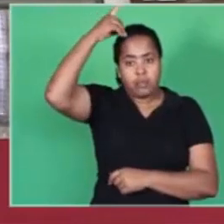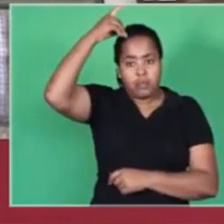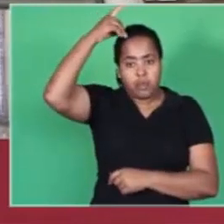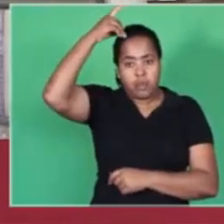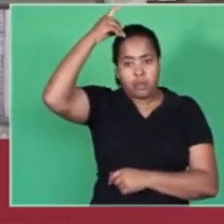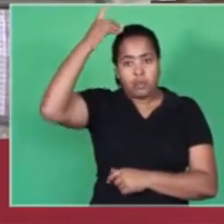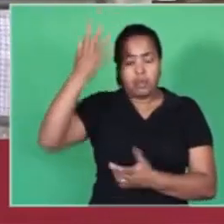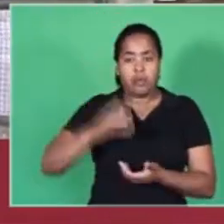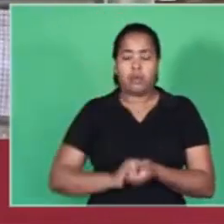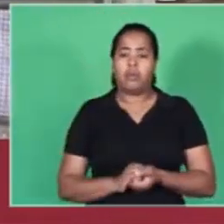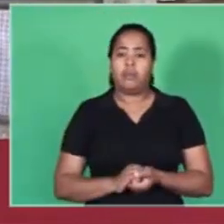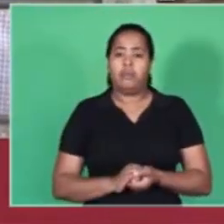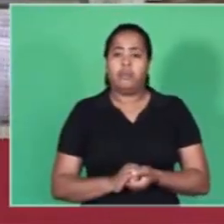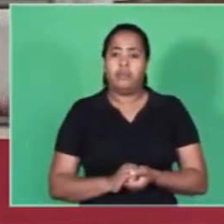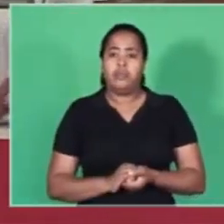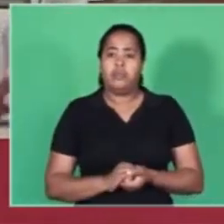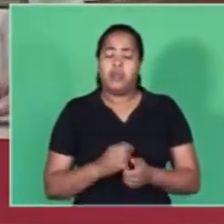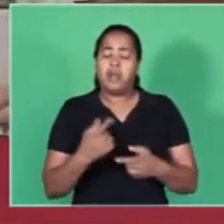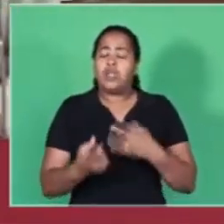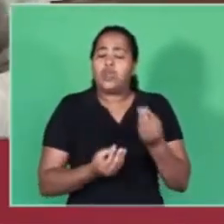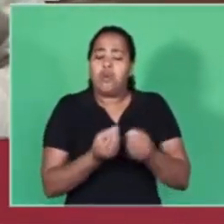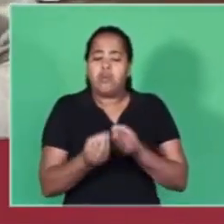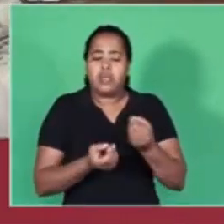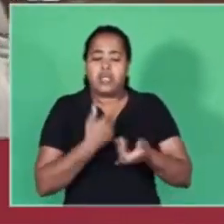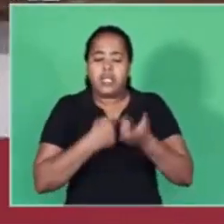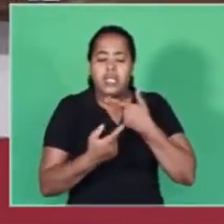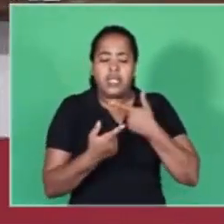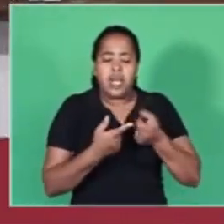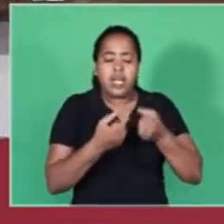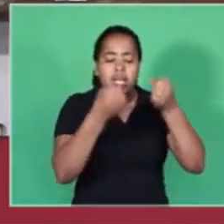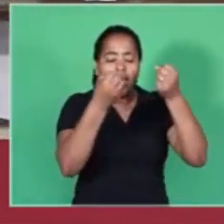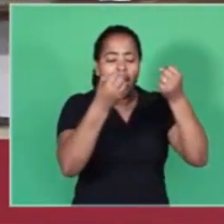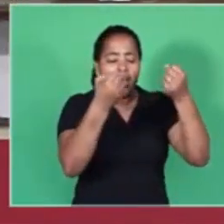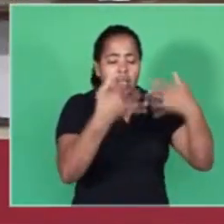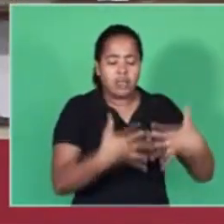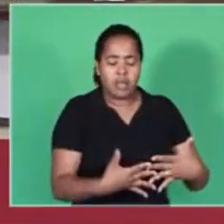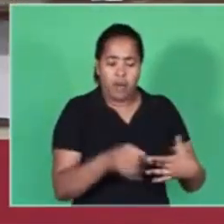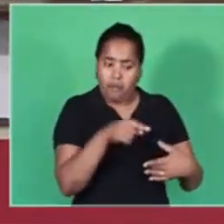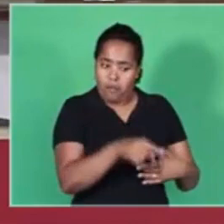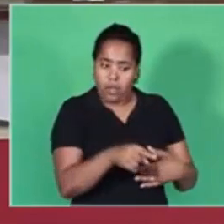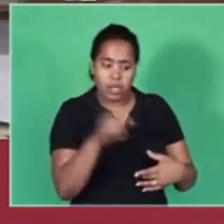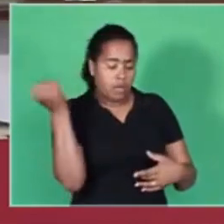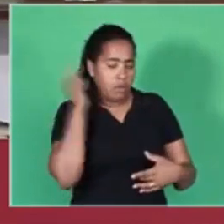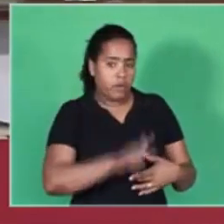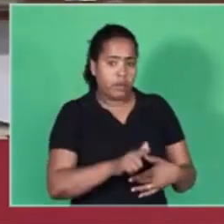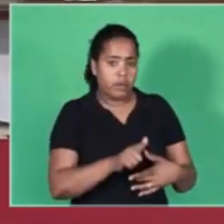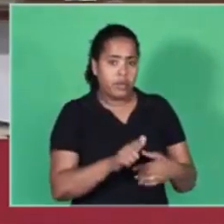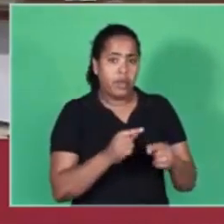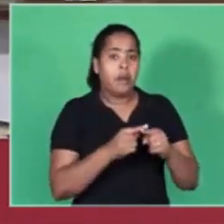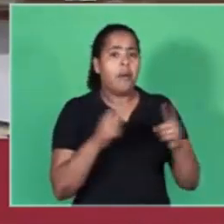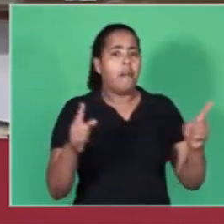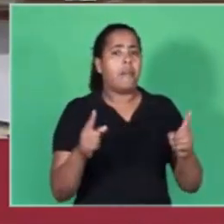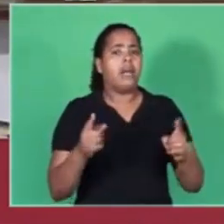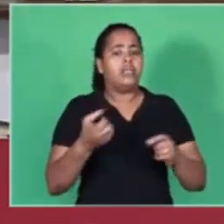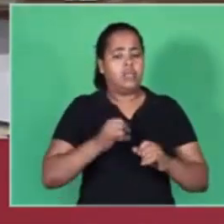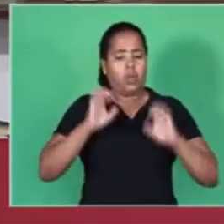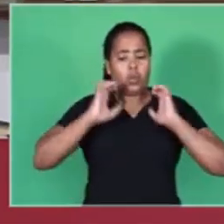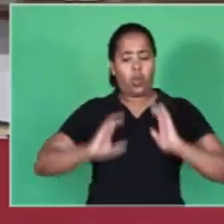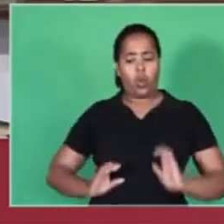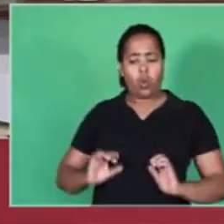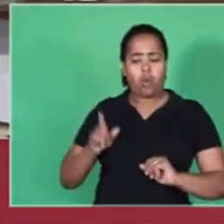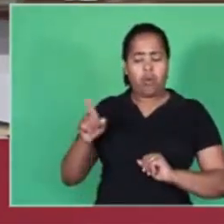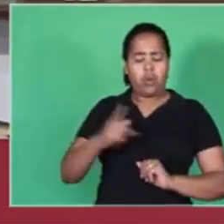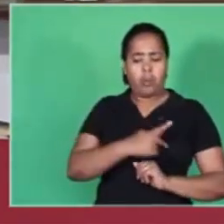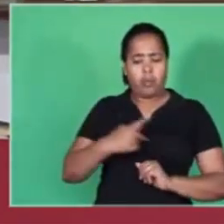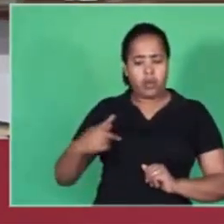seguir esse rumo, querer explicar? Não vai explicar. Você não vai conseguir. Agora, se posicionar, o